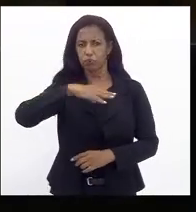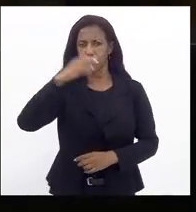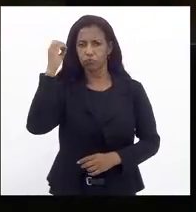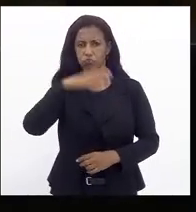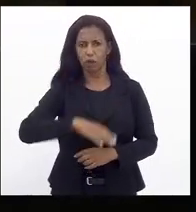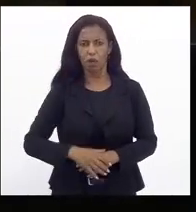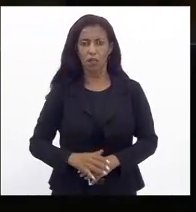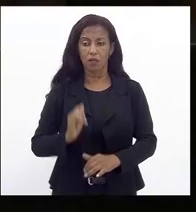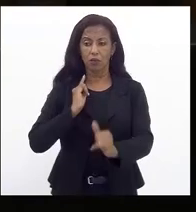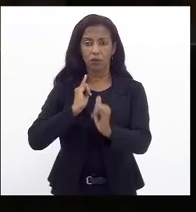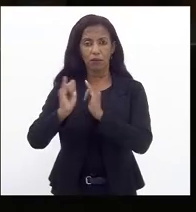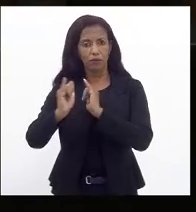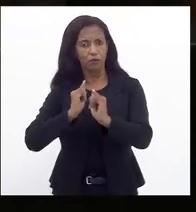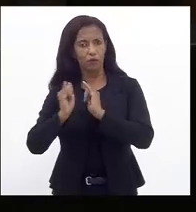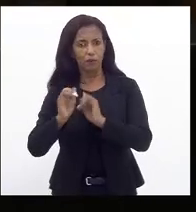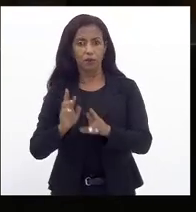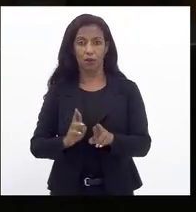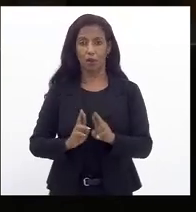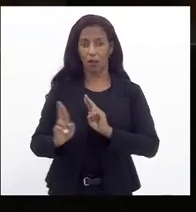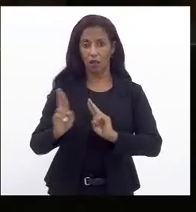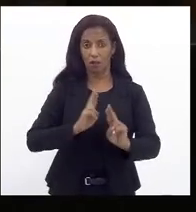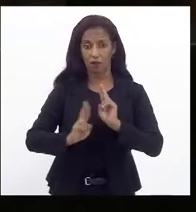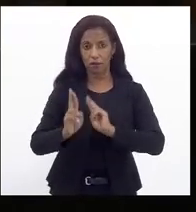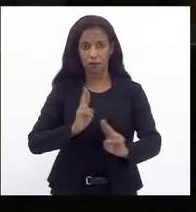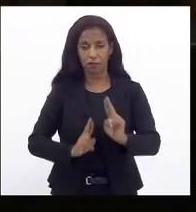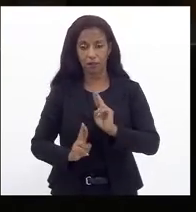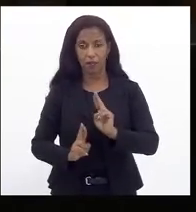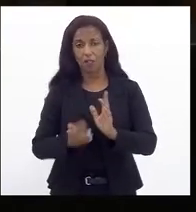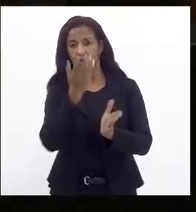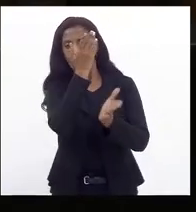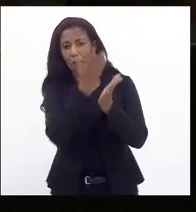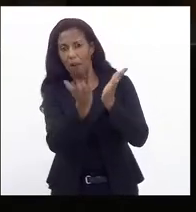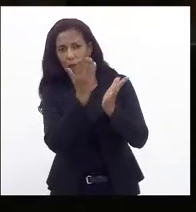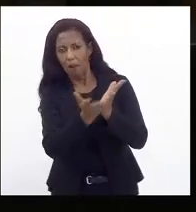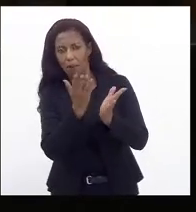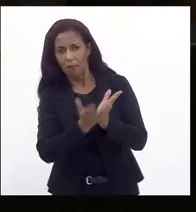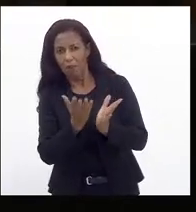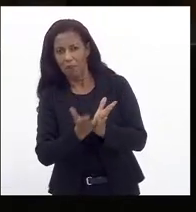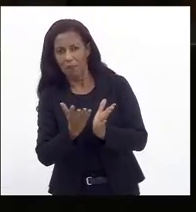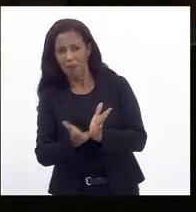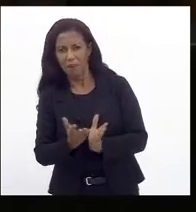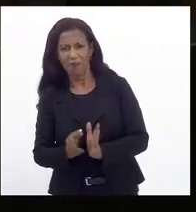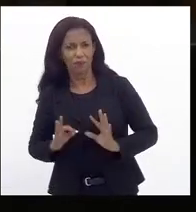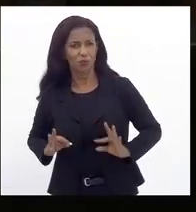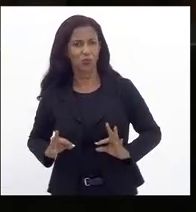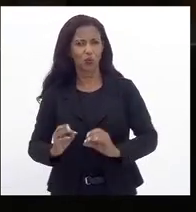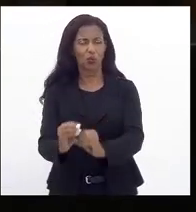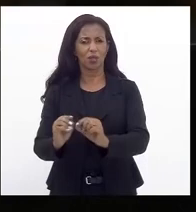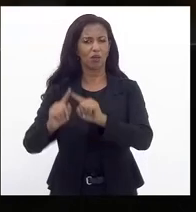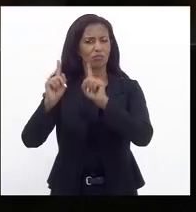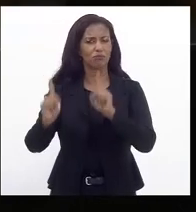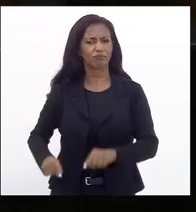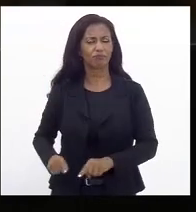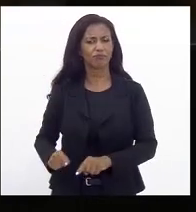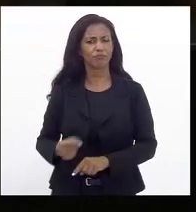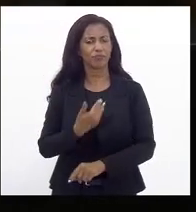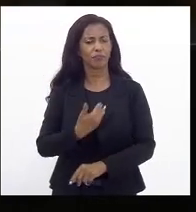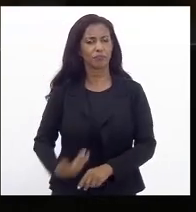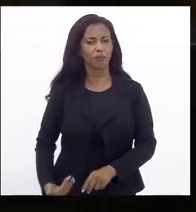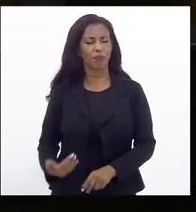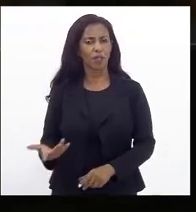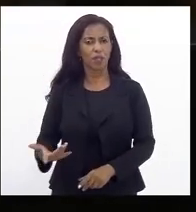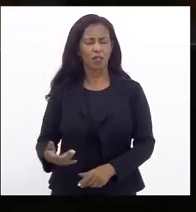são os dados relacionados as pernas concretas dos servidores públicos